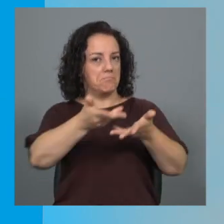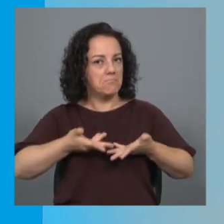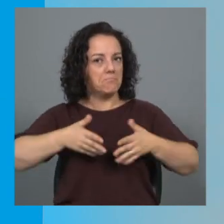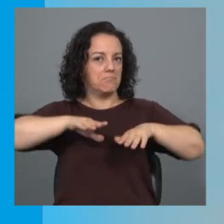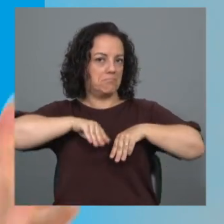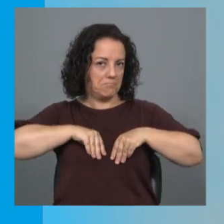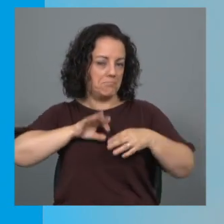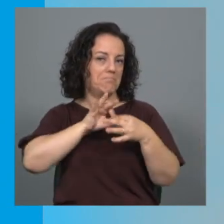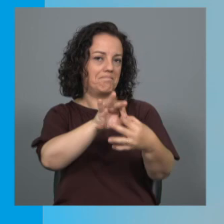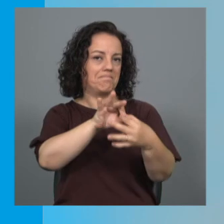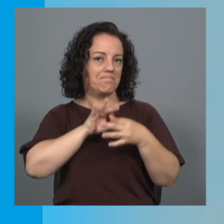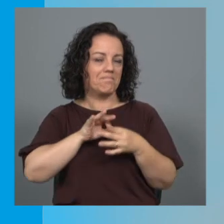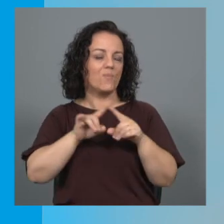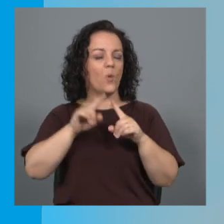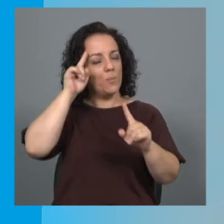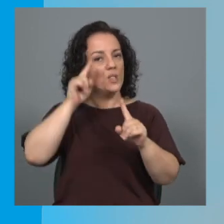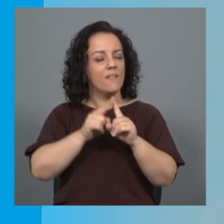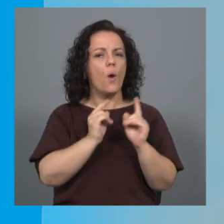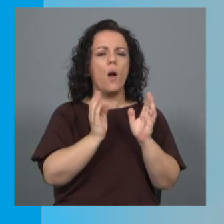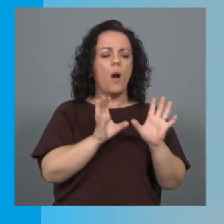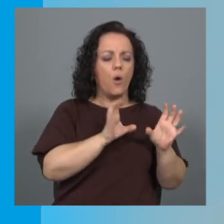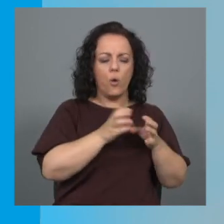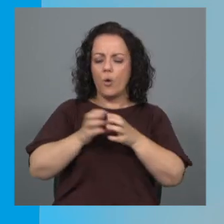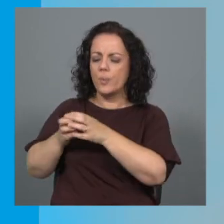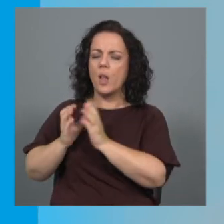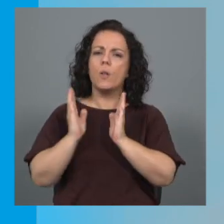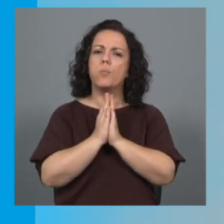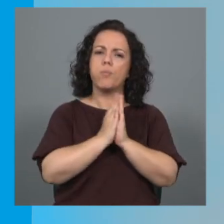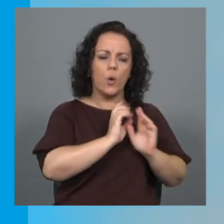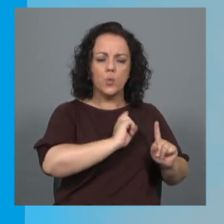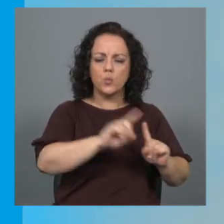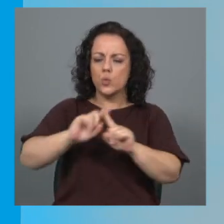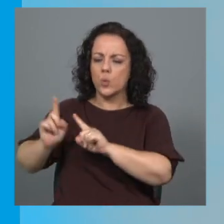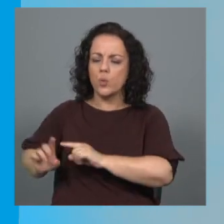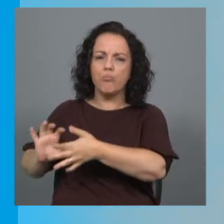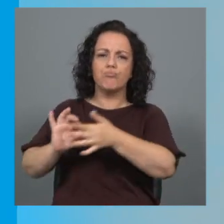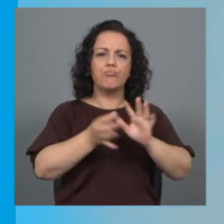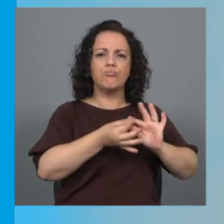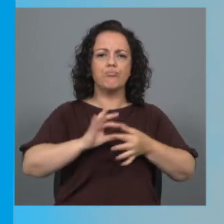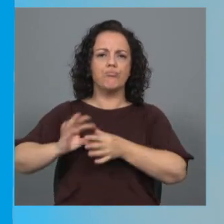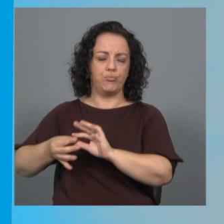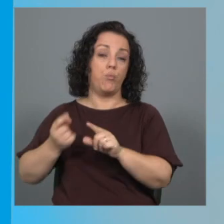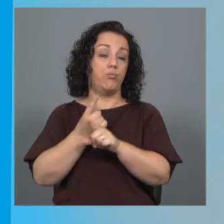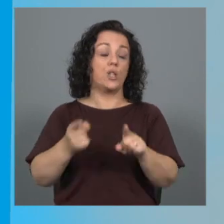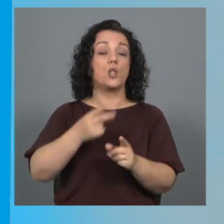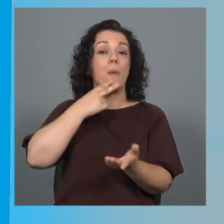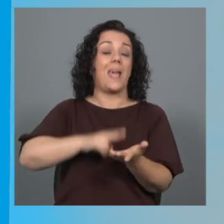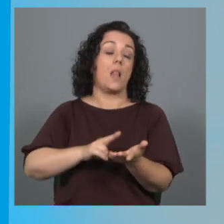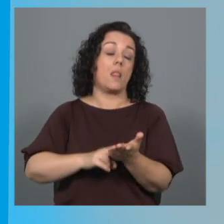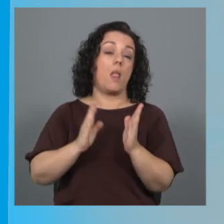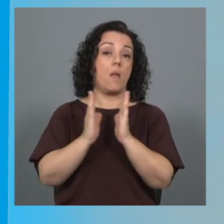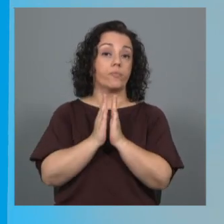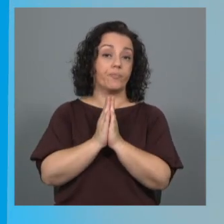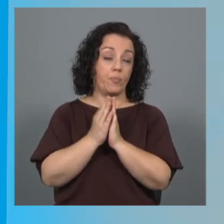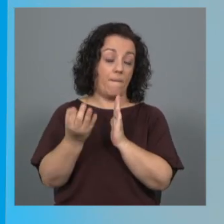neste interligar as comunidades cristãs, porque estamos desde logo aqui a falar de uma realidade ecuménica, não é? Que